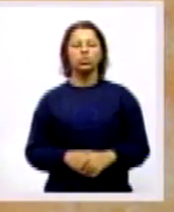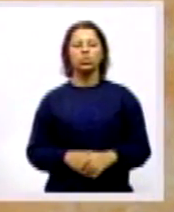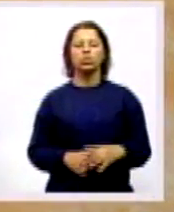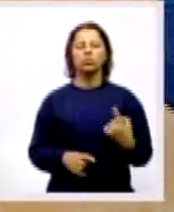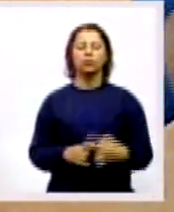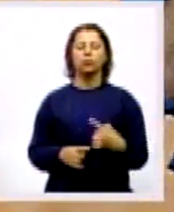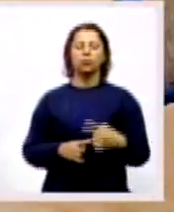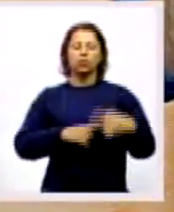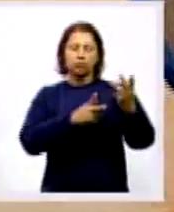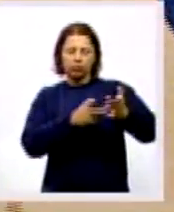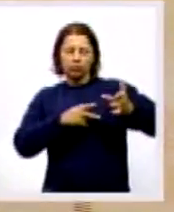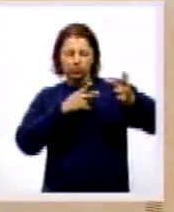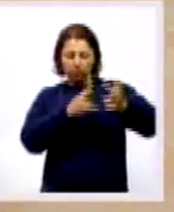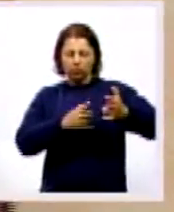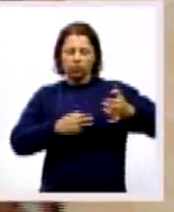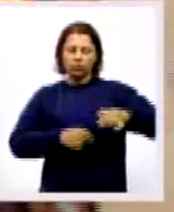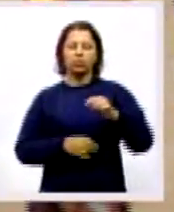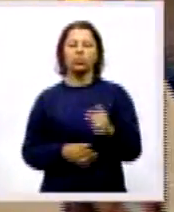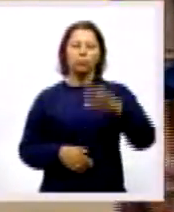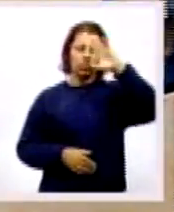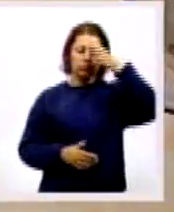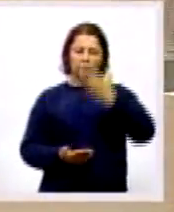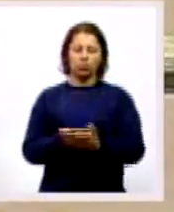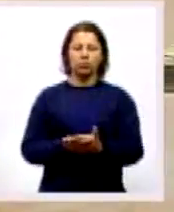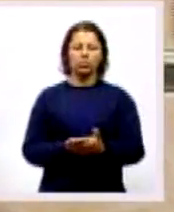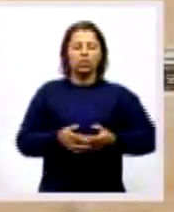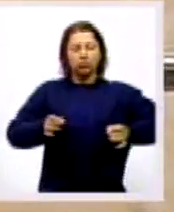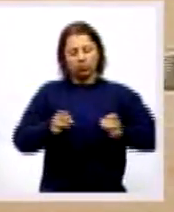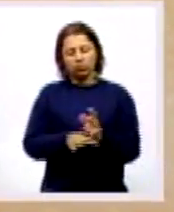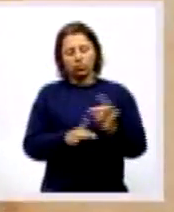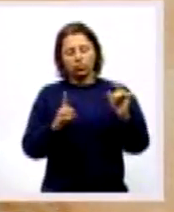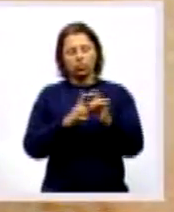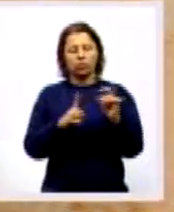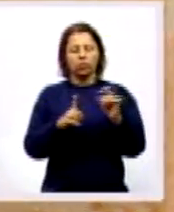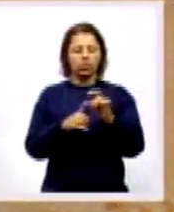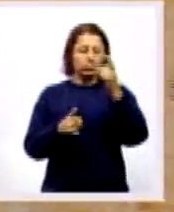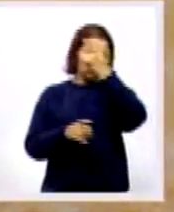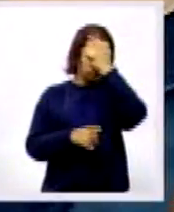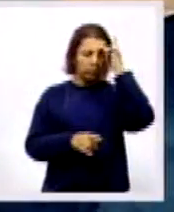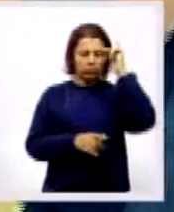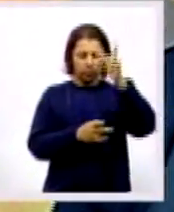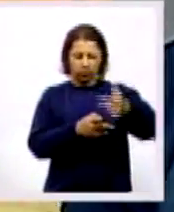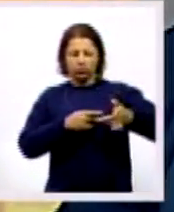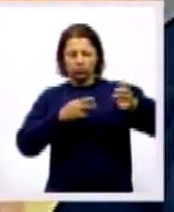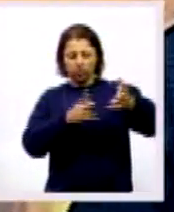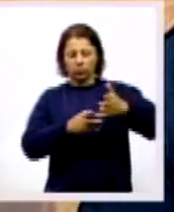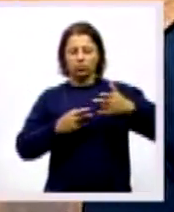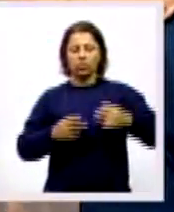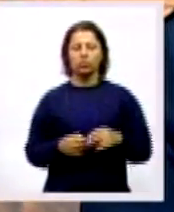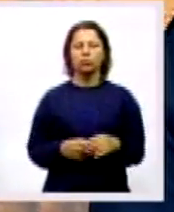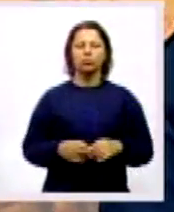Porque o seduzido, ele confia piamente na palavra daquele que o seduziu.